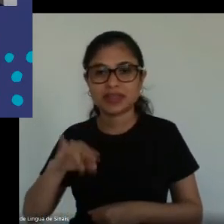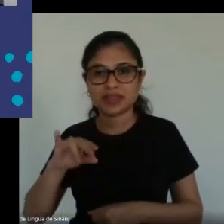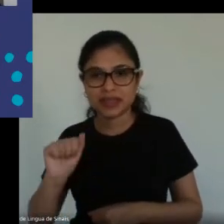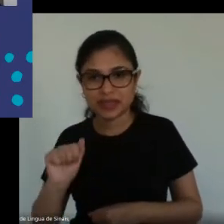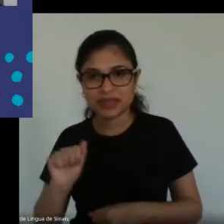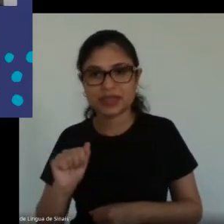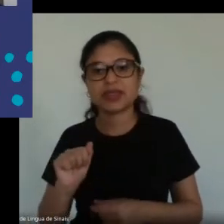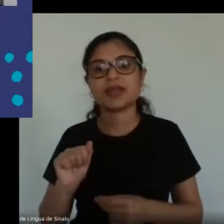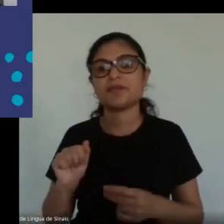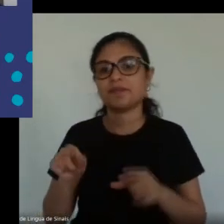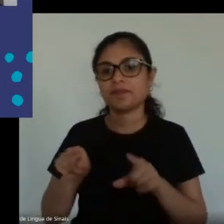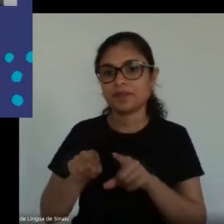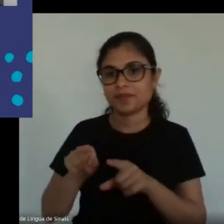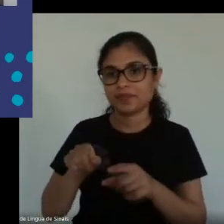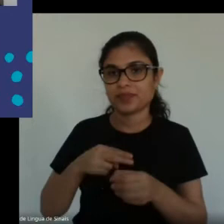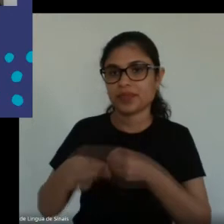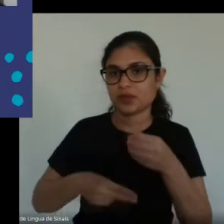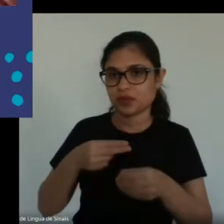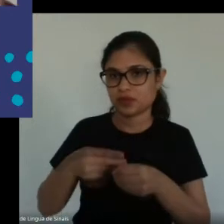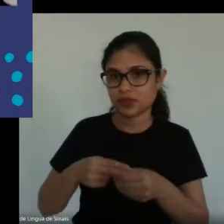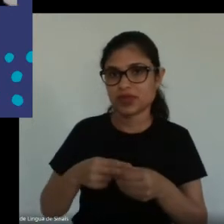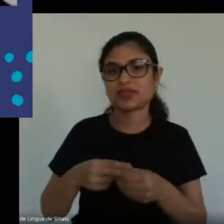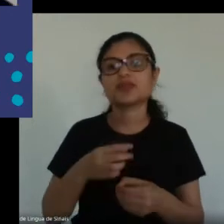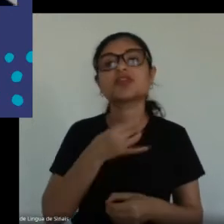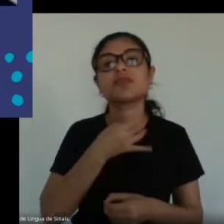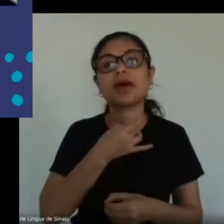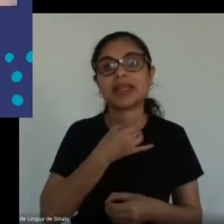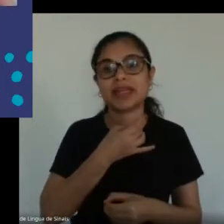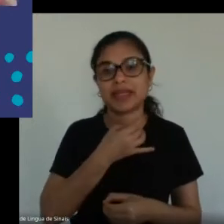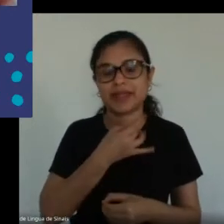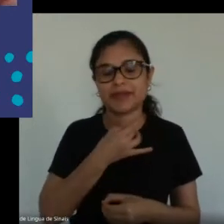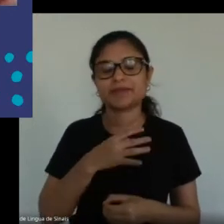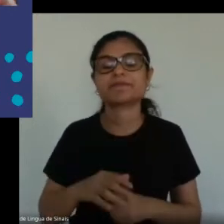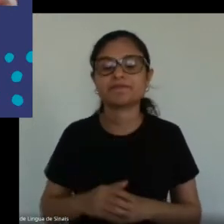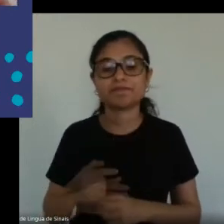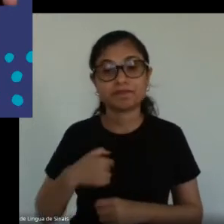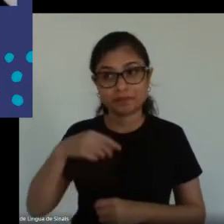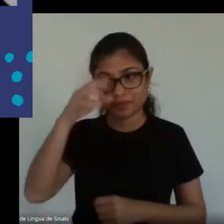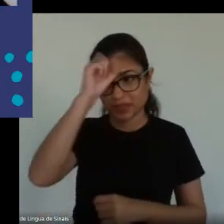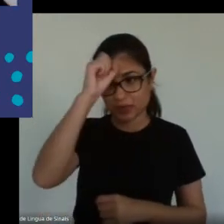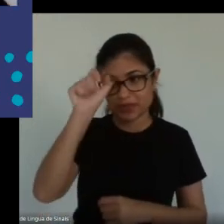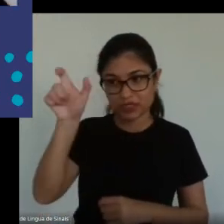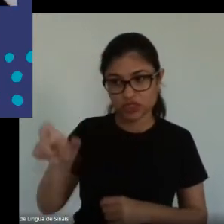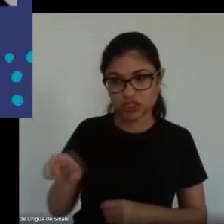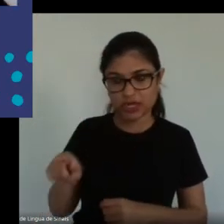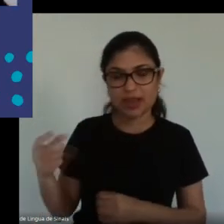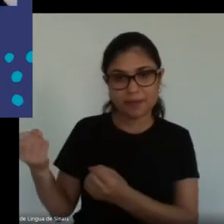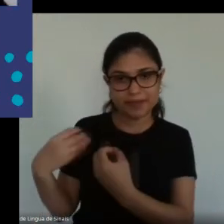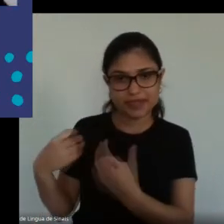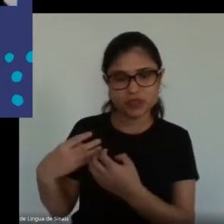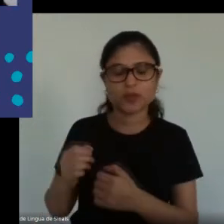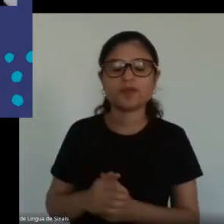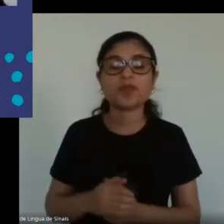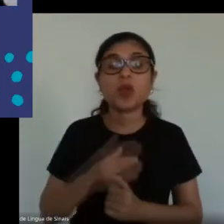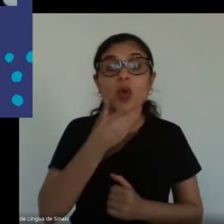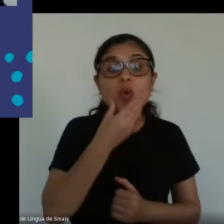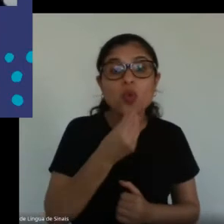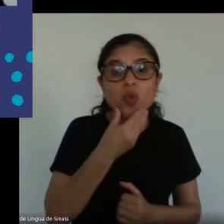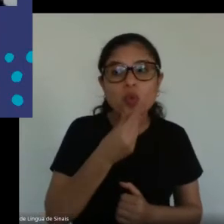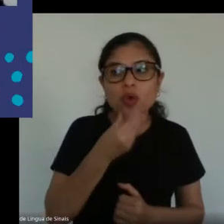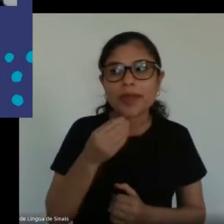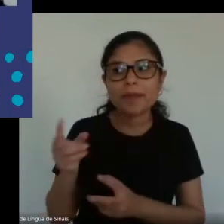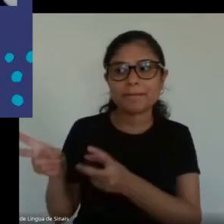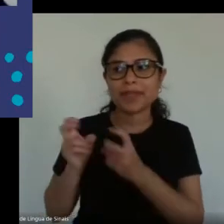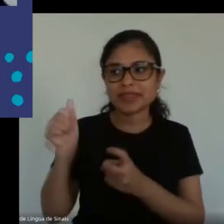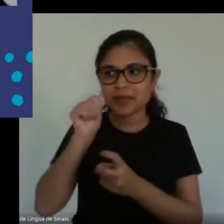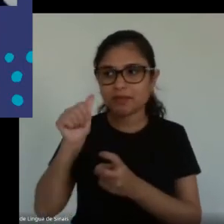Marília, ela é da Itália. E eu aprendi com ela o seguinte, o homem, quando ele percebe que a mulher